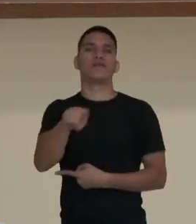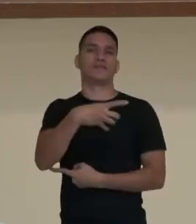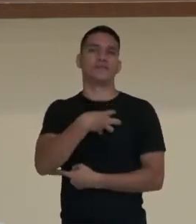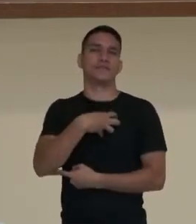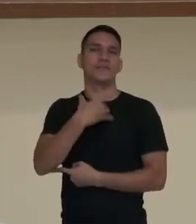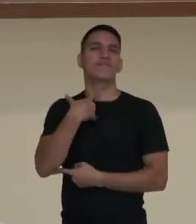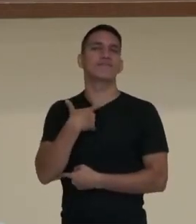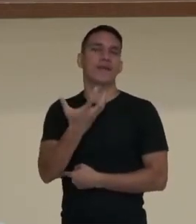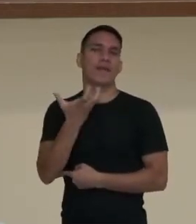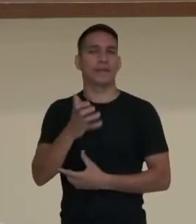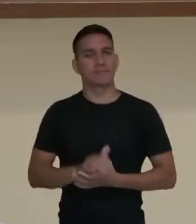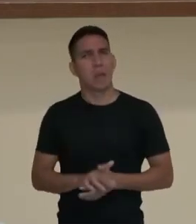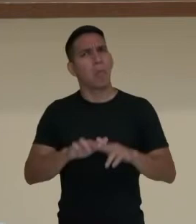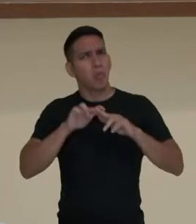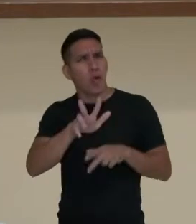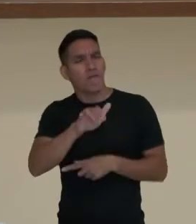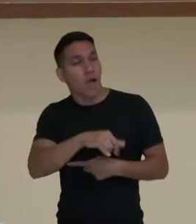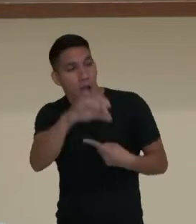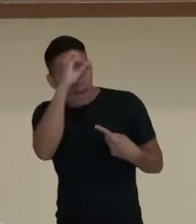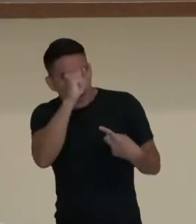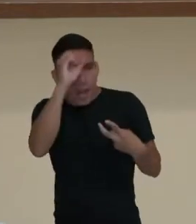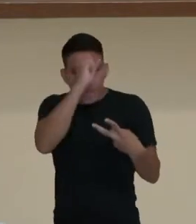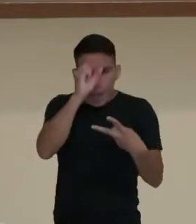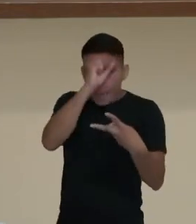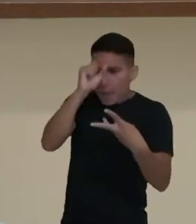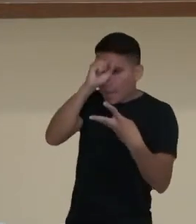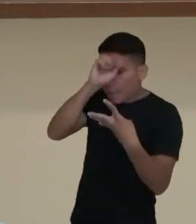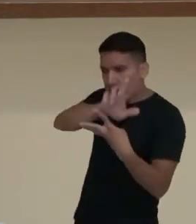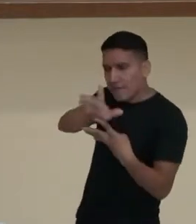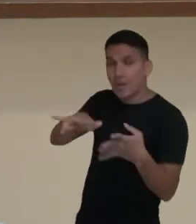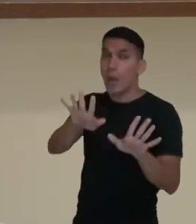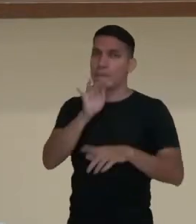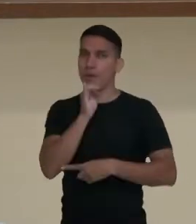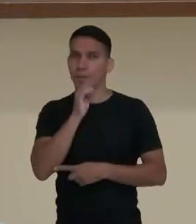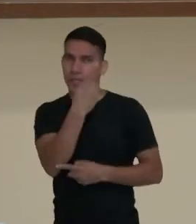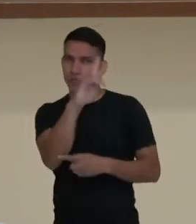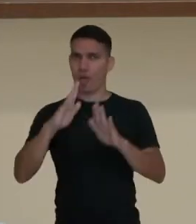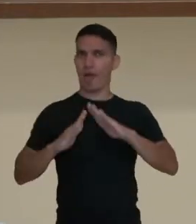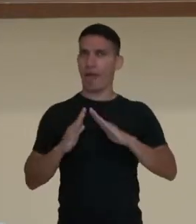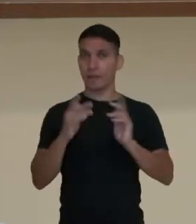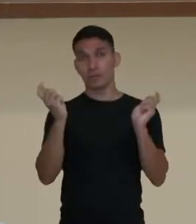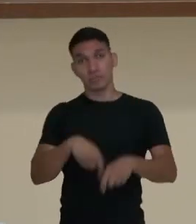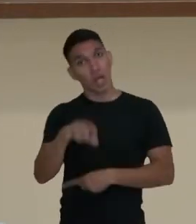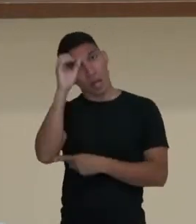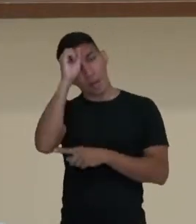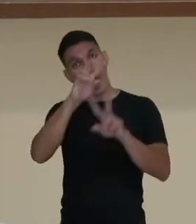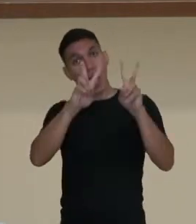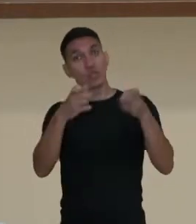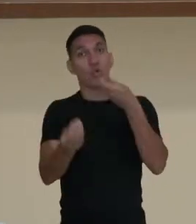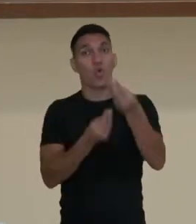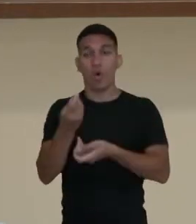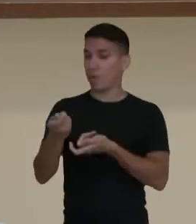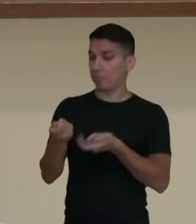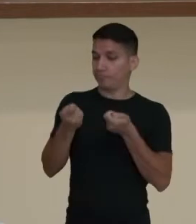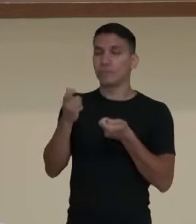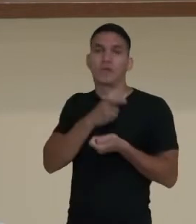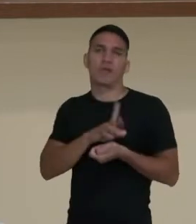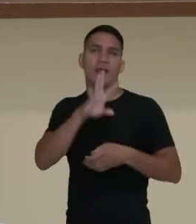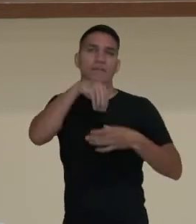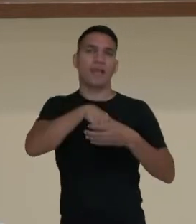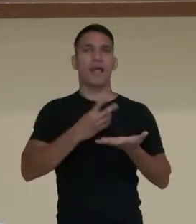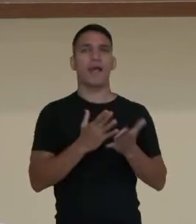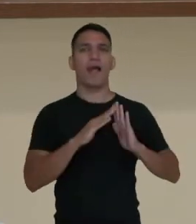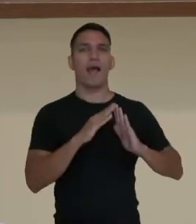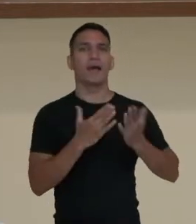Então você vai aprendendo um pouquinho sobre tudo. Por exemplo, aí na sua casa você pode aprender sobre economia doméstica, que é como